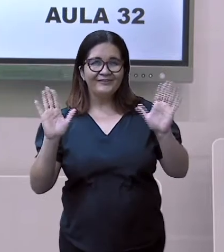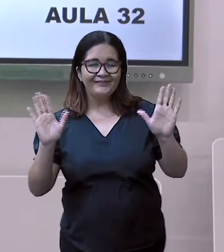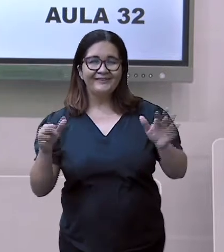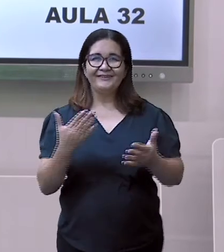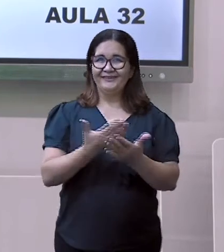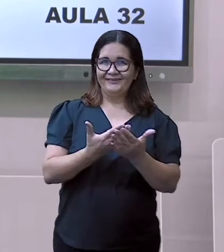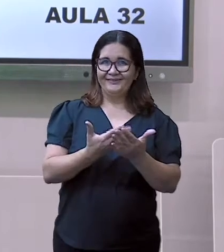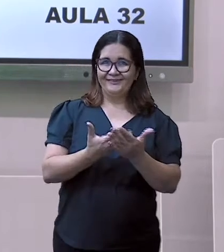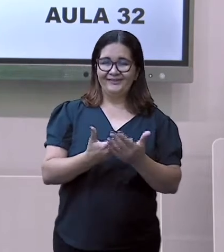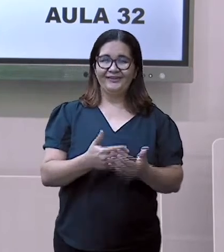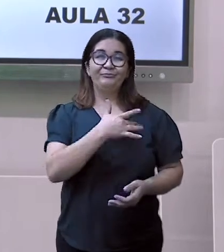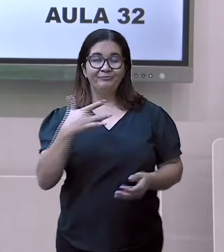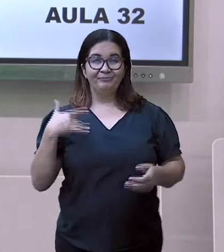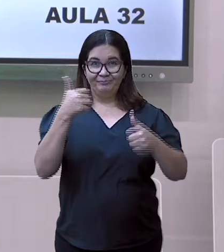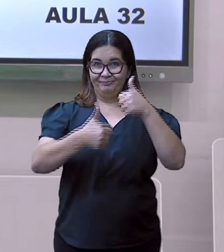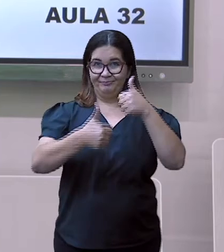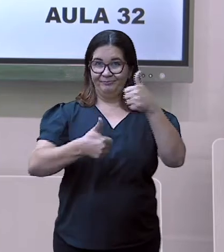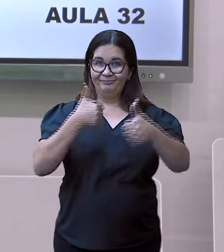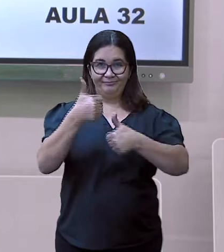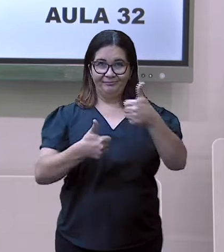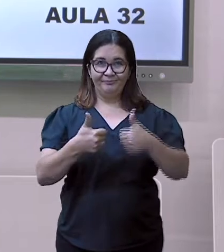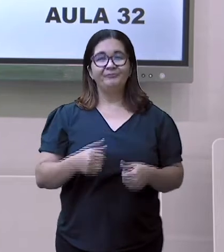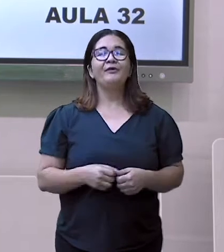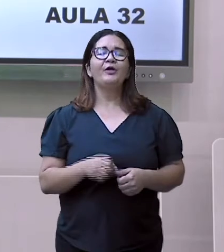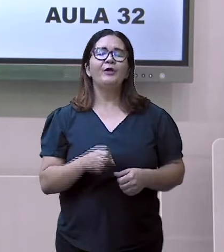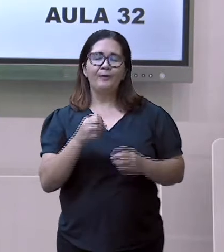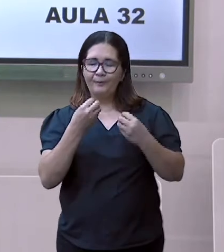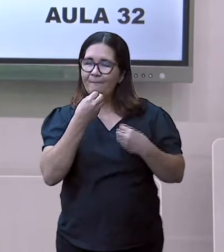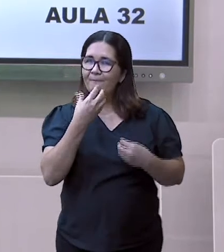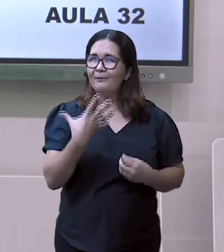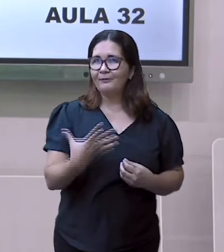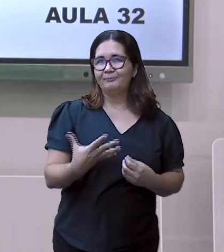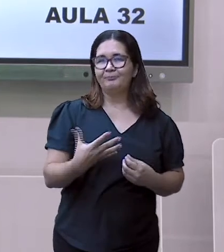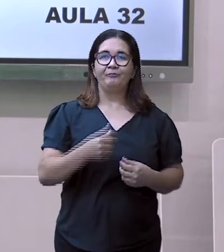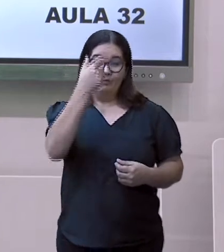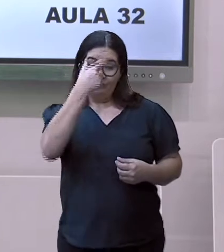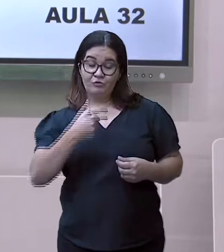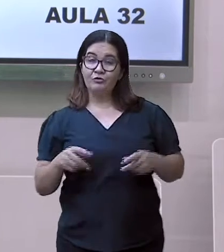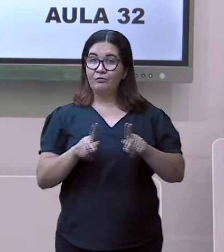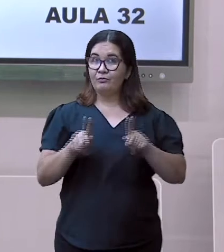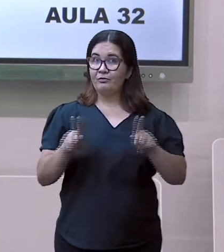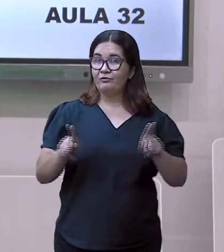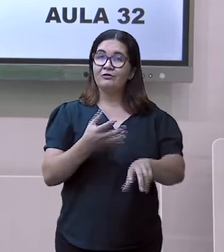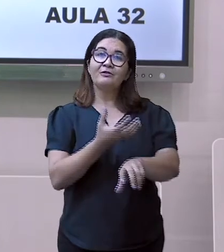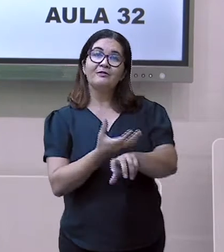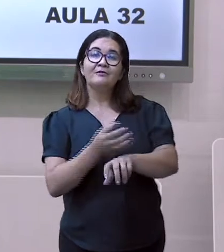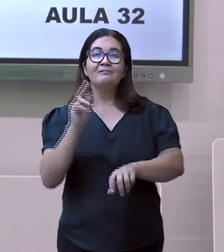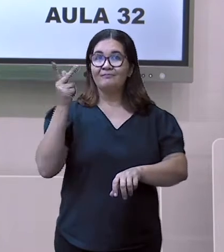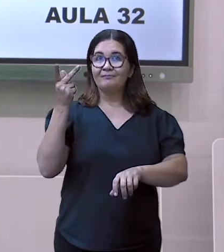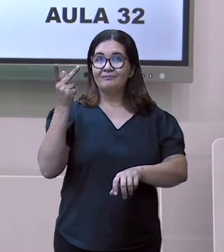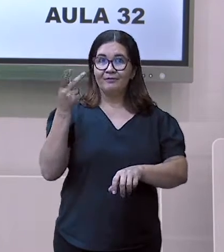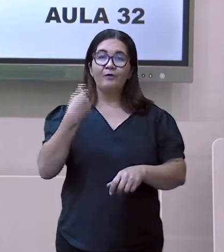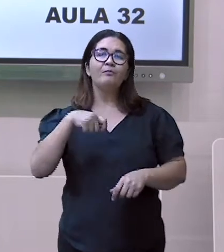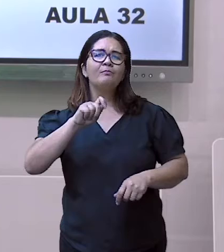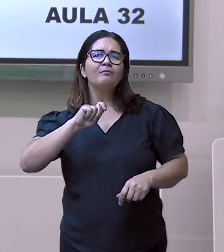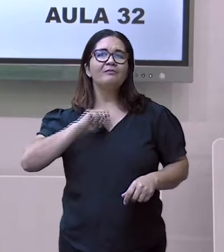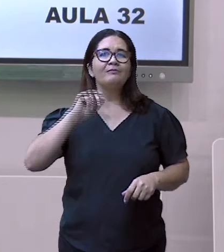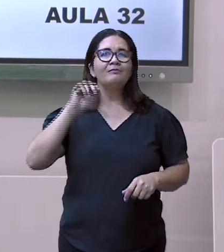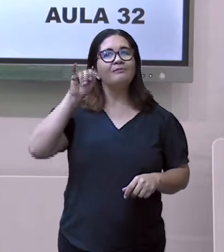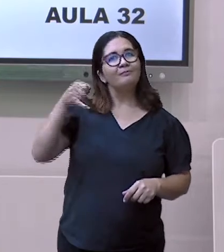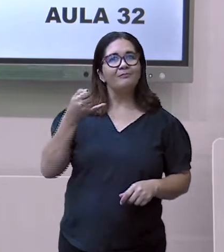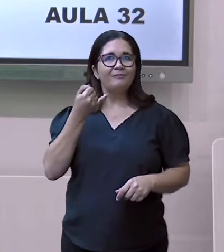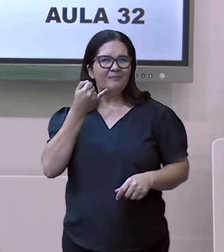Olá, estudantes! Tudo bem com vocês? Espero que sim! Me chamo Jaqueline e sou professora de História